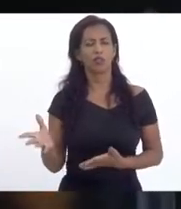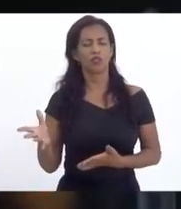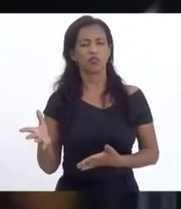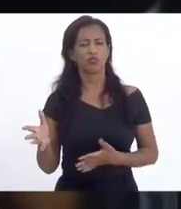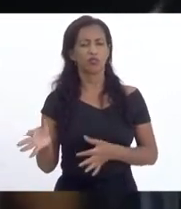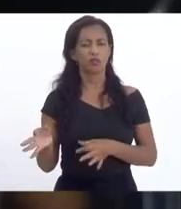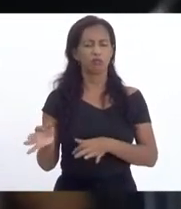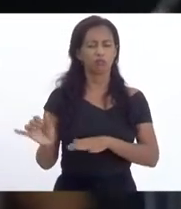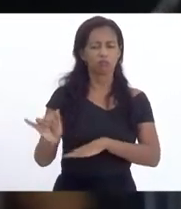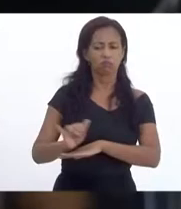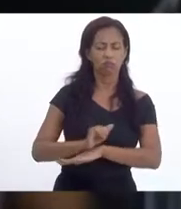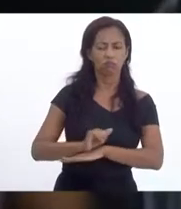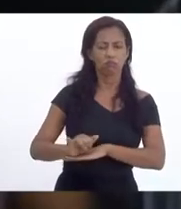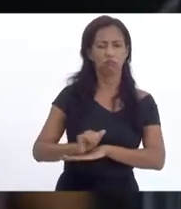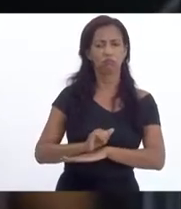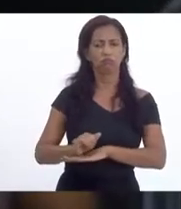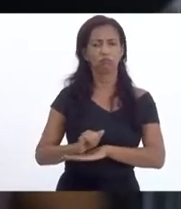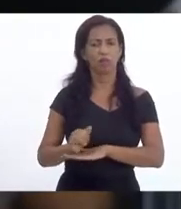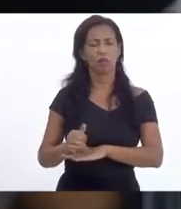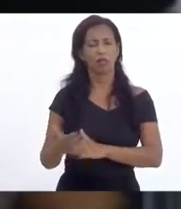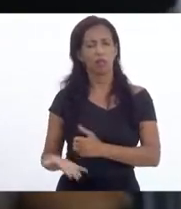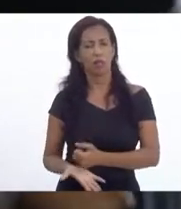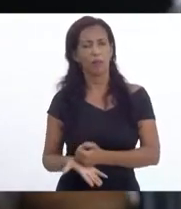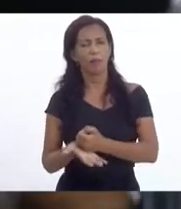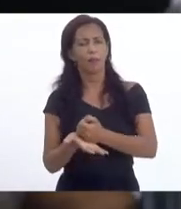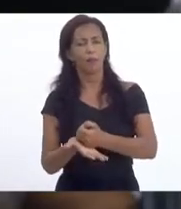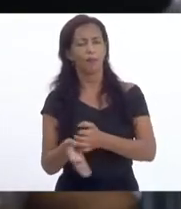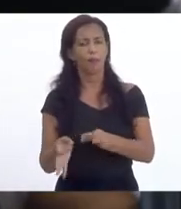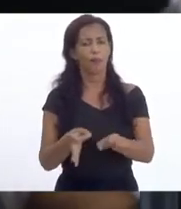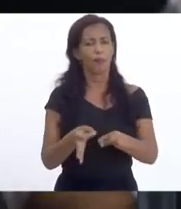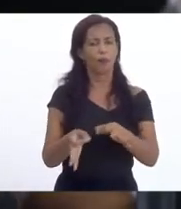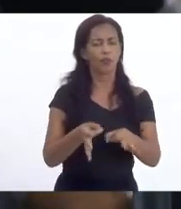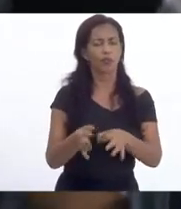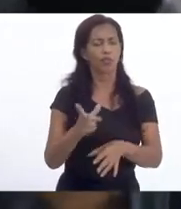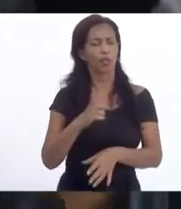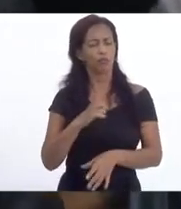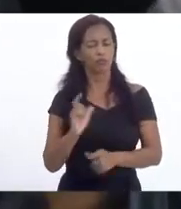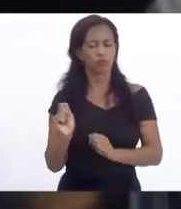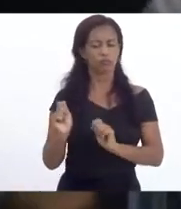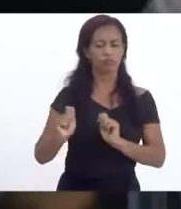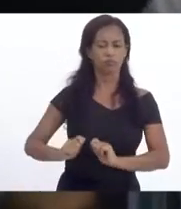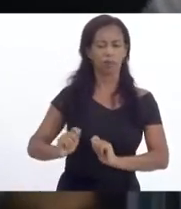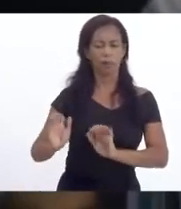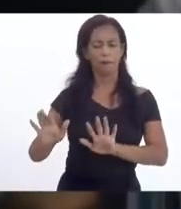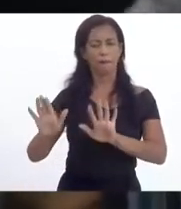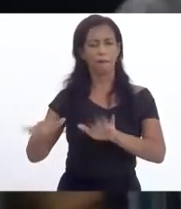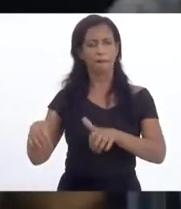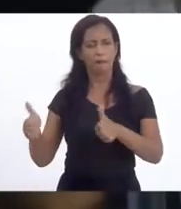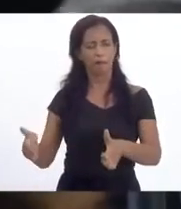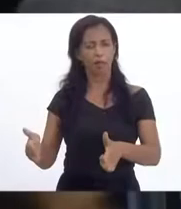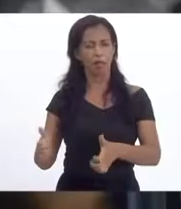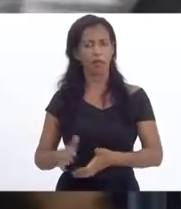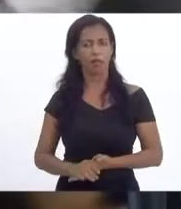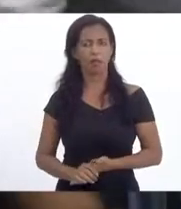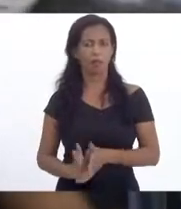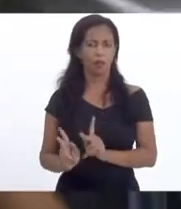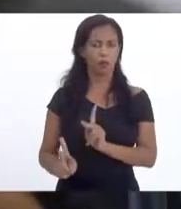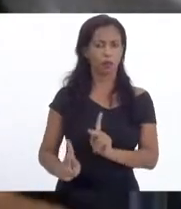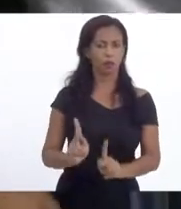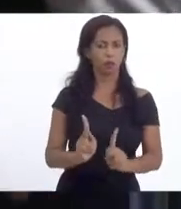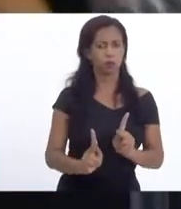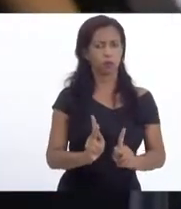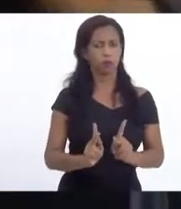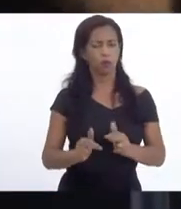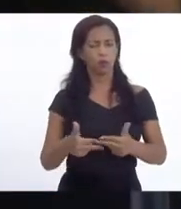implementar e apoiar projetos que visem o bem-estar da população